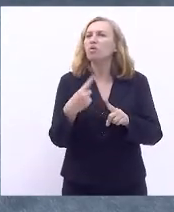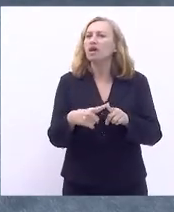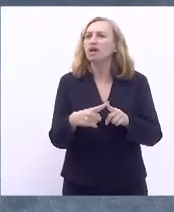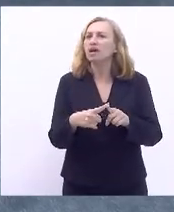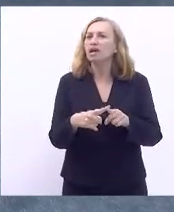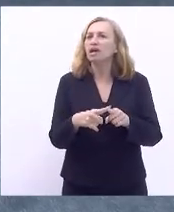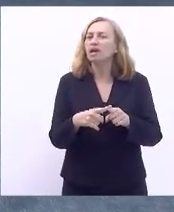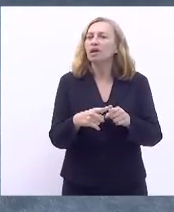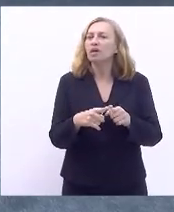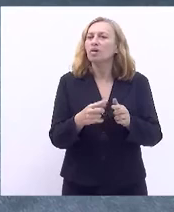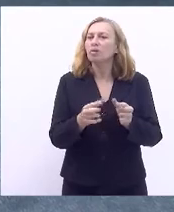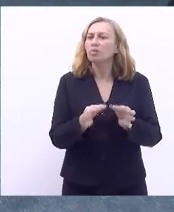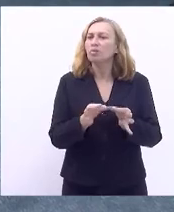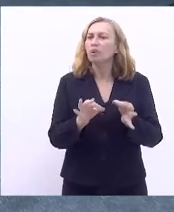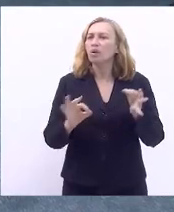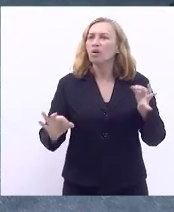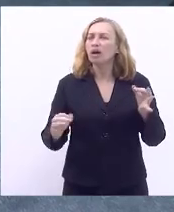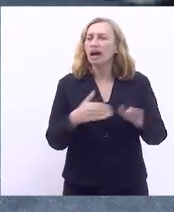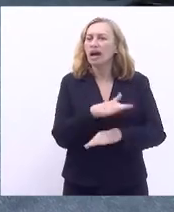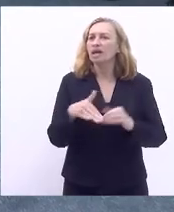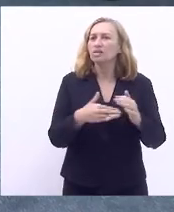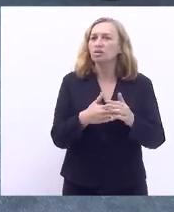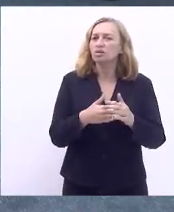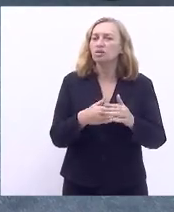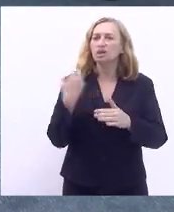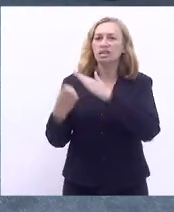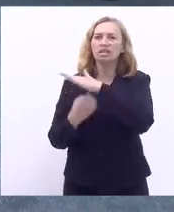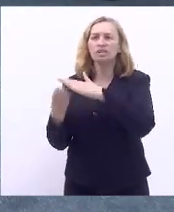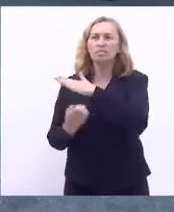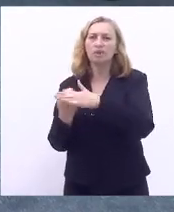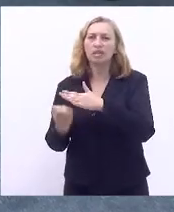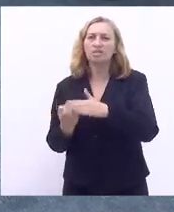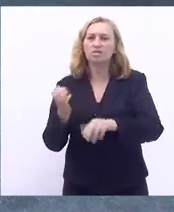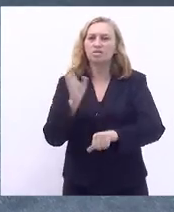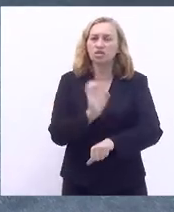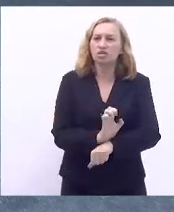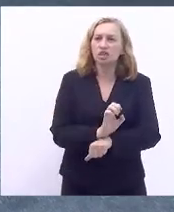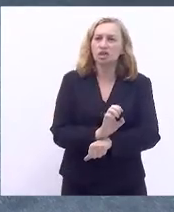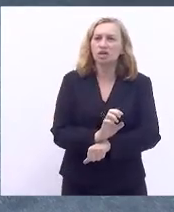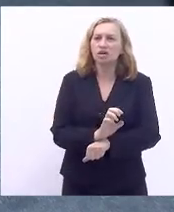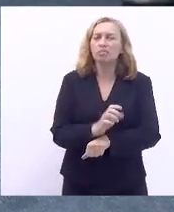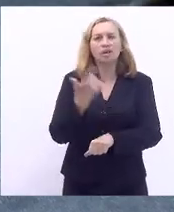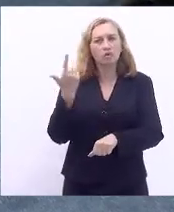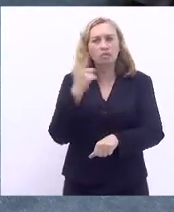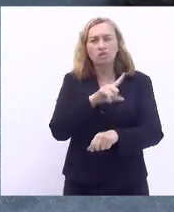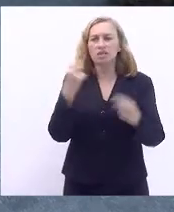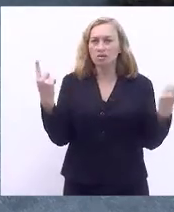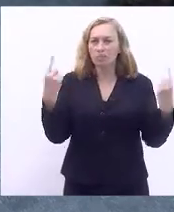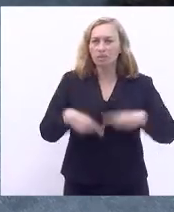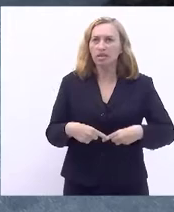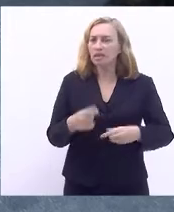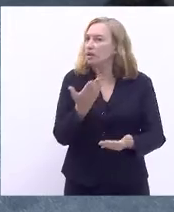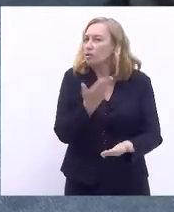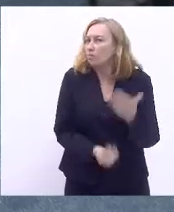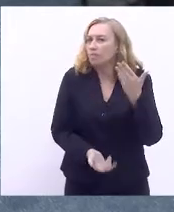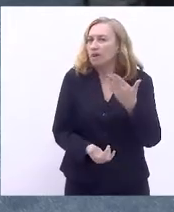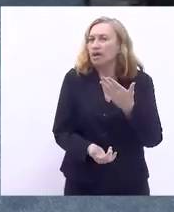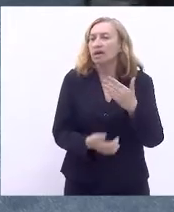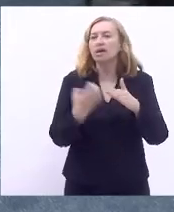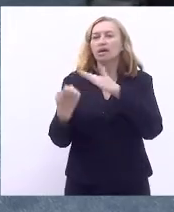o benefício a todas as siderúrgicas do Estado, para que o Estado volte a ser competitivo e que a gente não perca